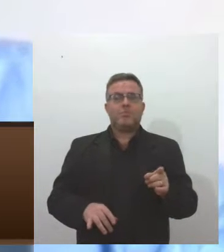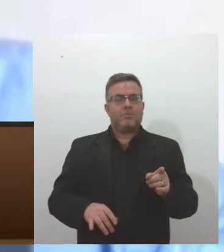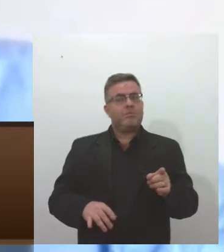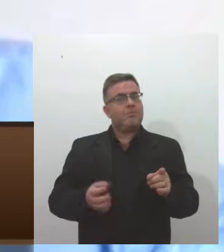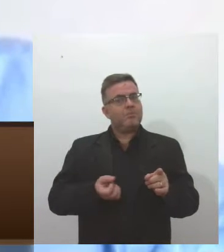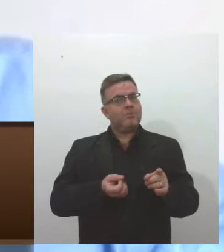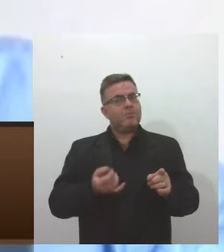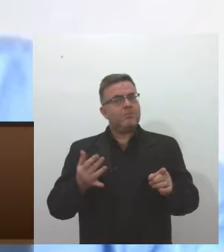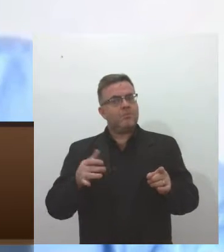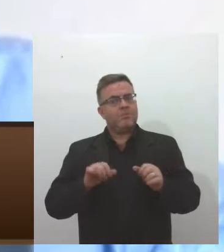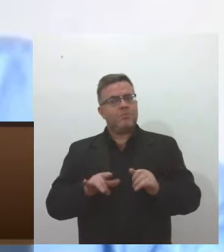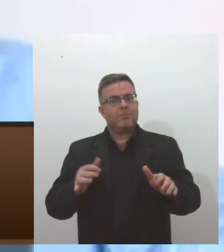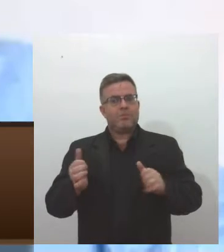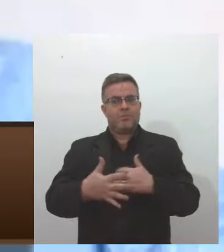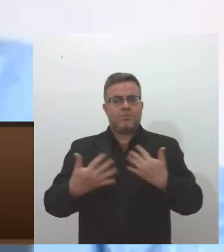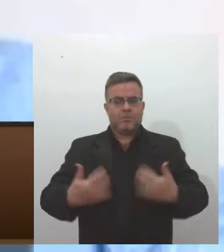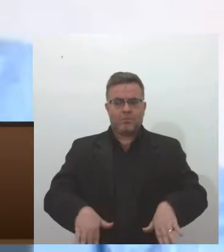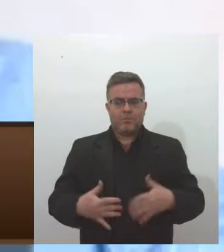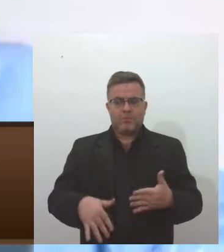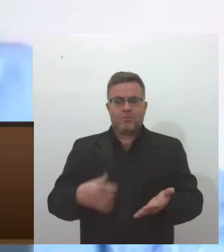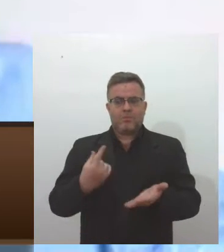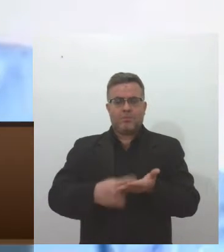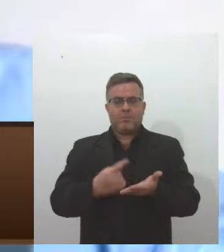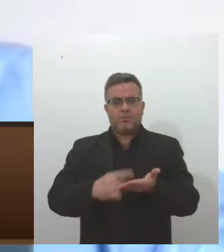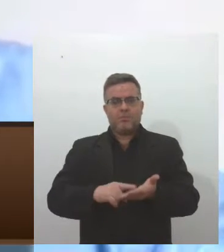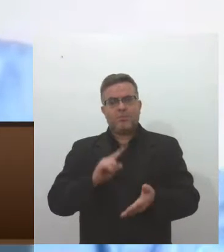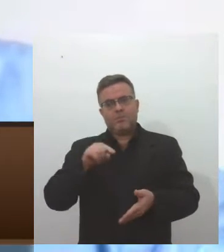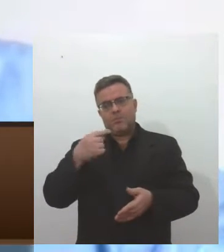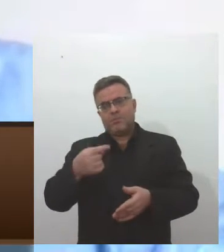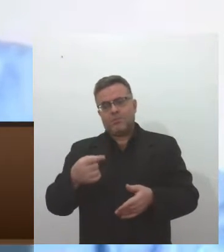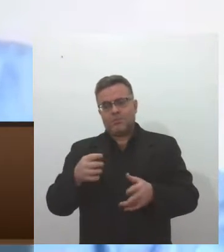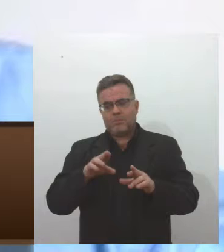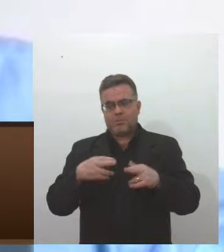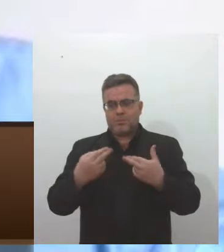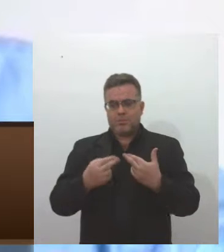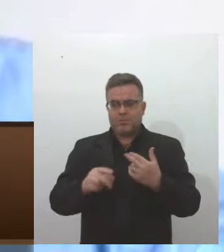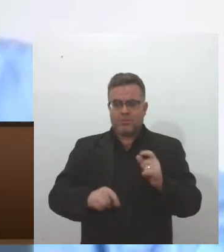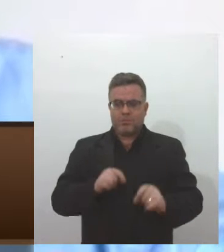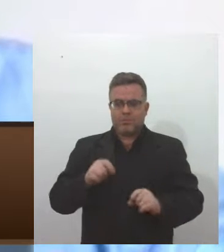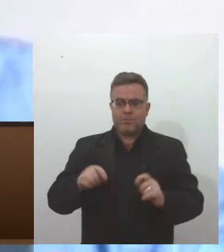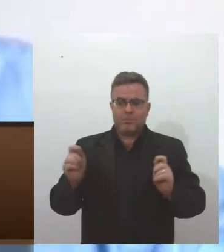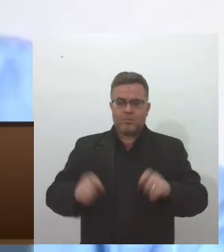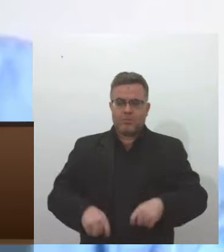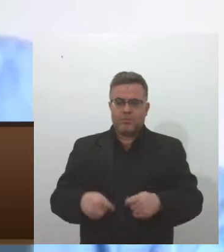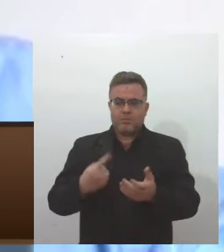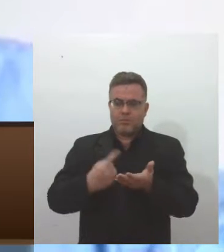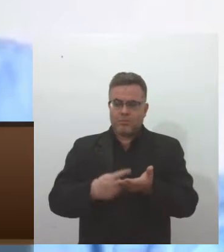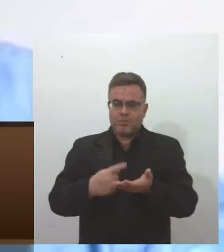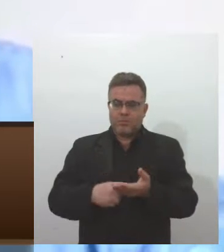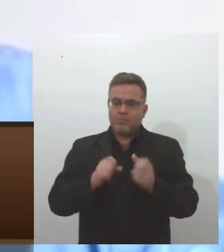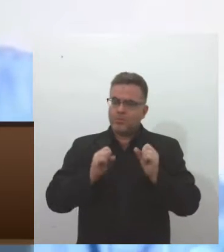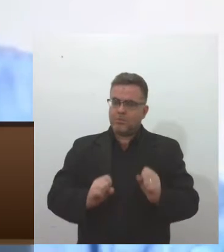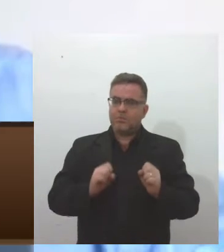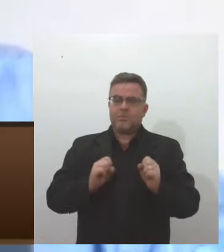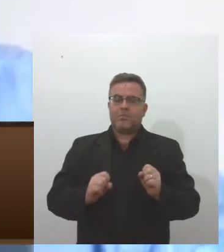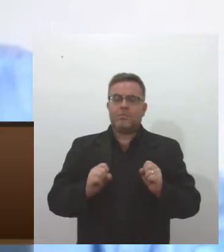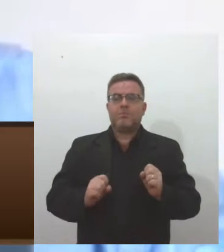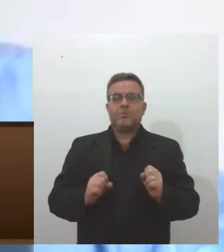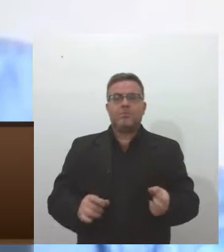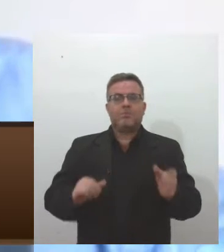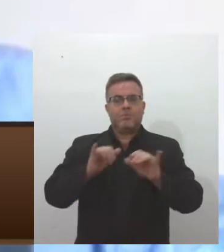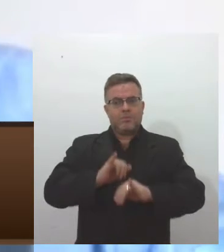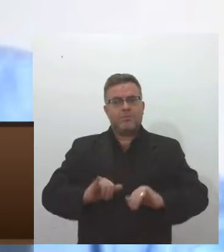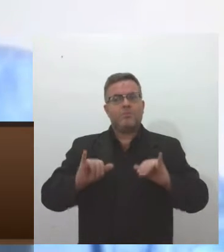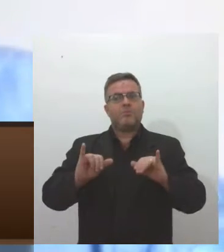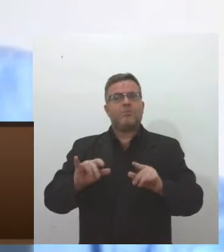nesses níveis, na próxima reunião existe a possibilidade já de se anunciar o